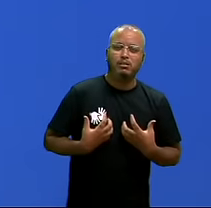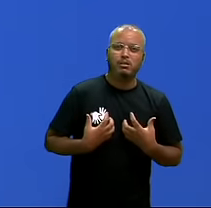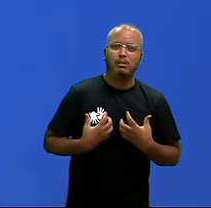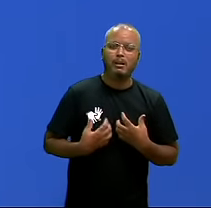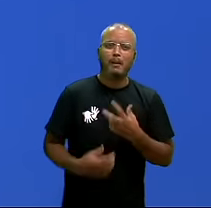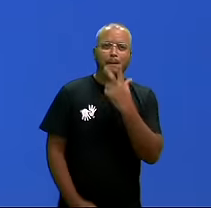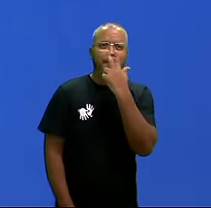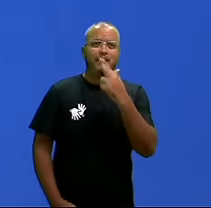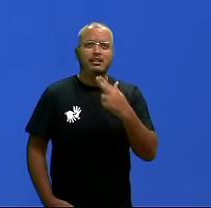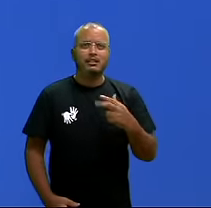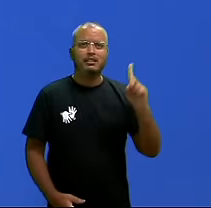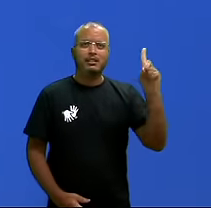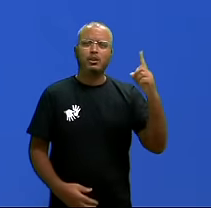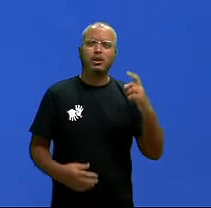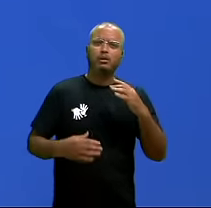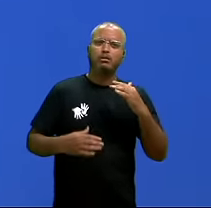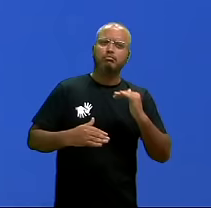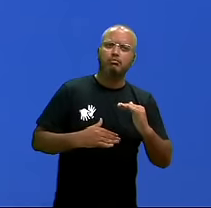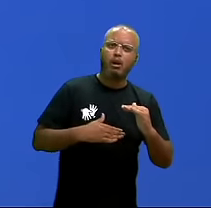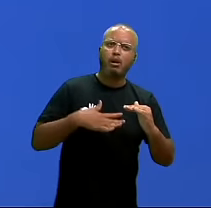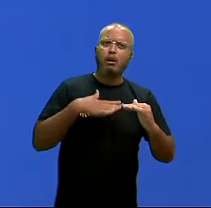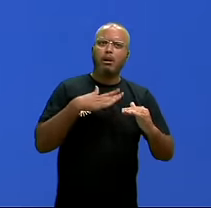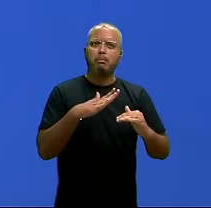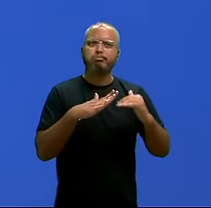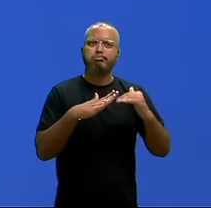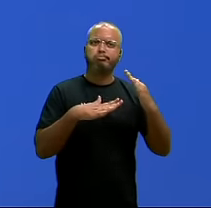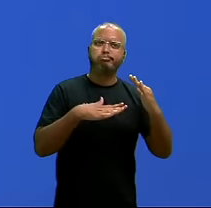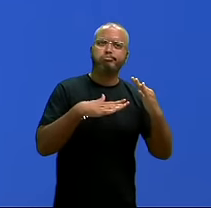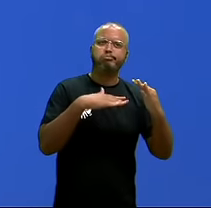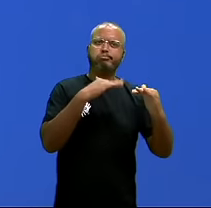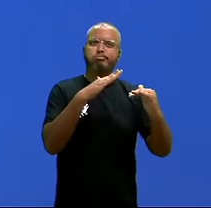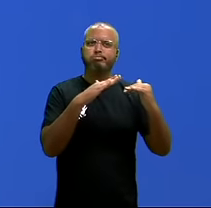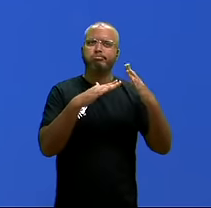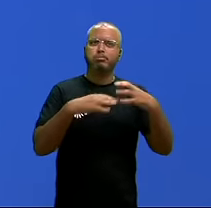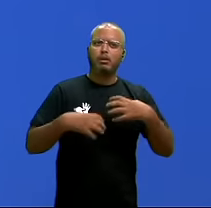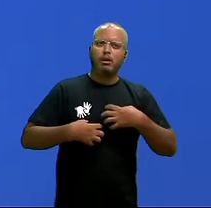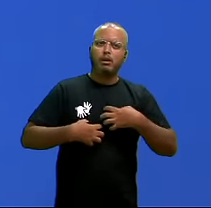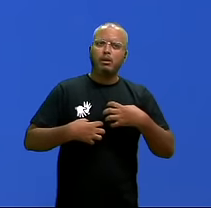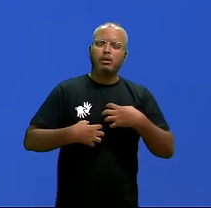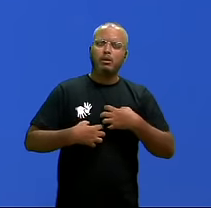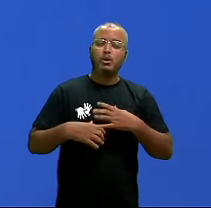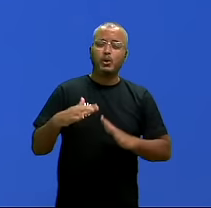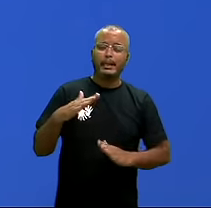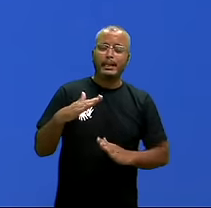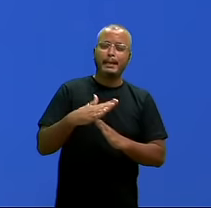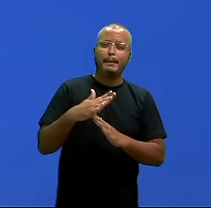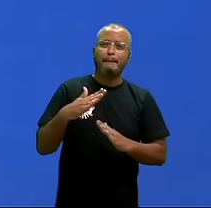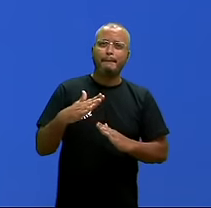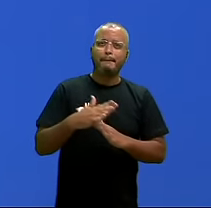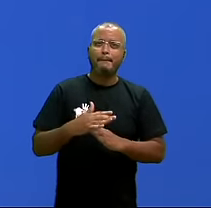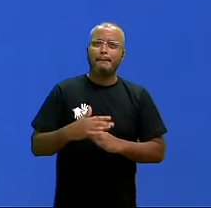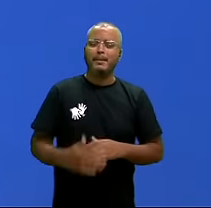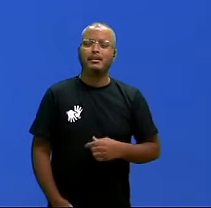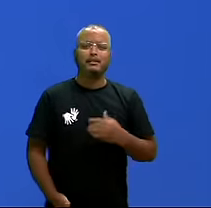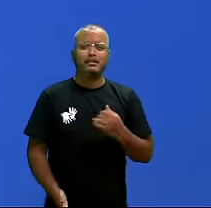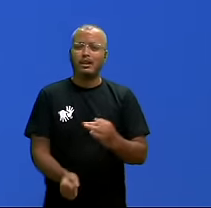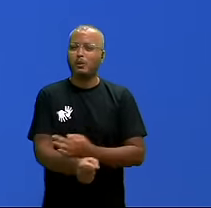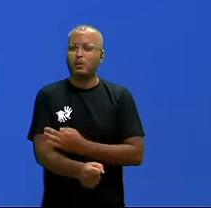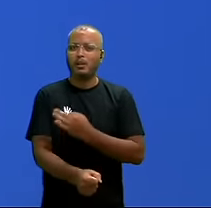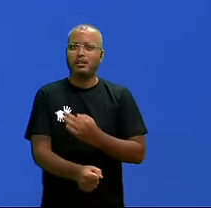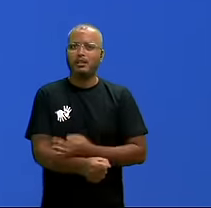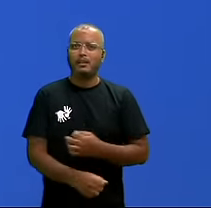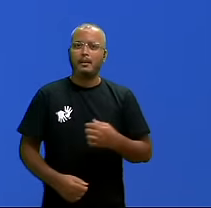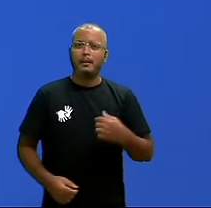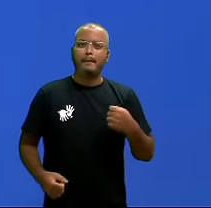Desfibrilador. Que acorda a pessoa. Tem gente que chegou aqui no limite. Primeiro dia, quarta-feira, parece que Deus foi ligando.